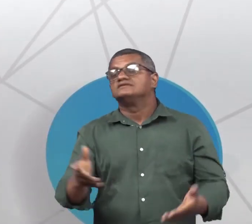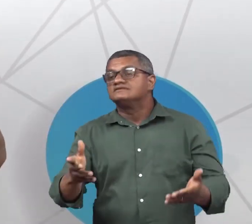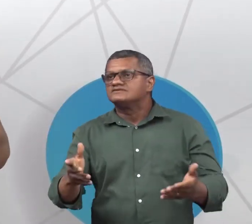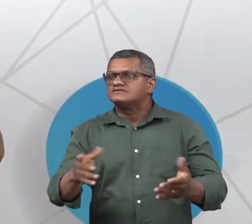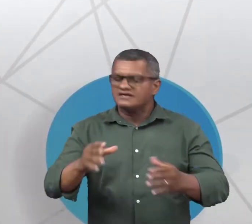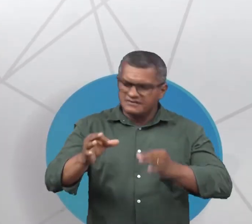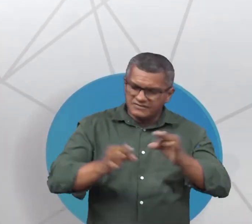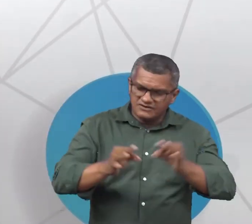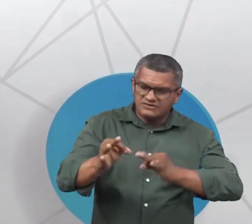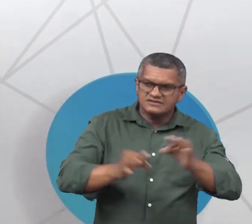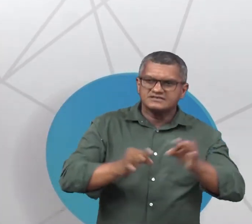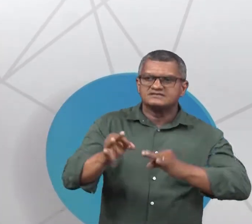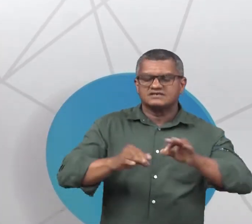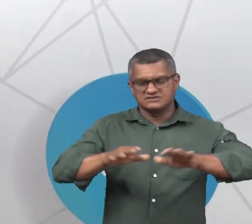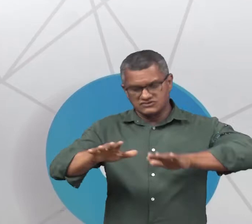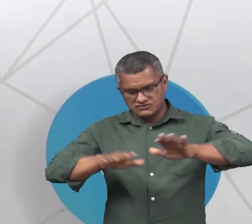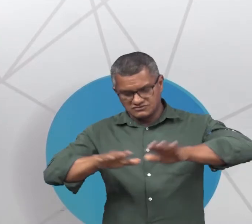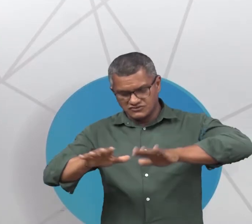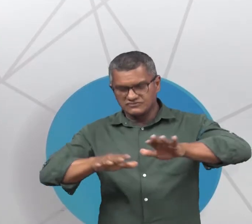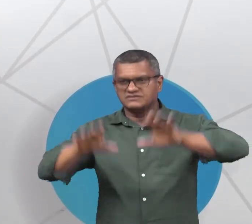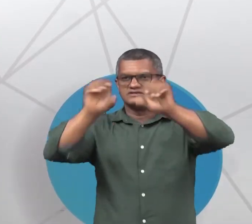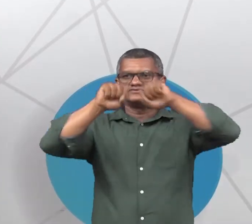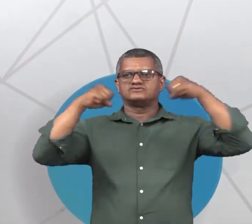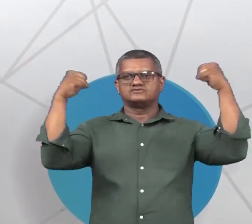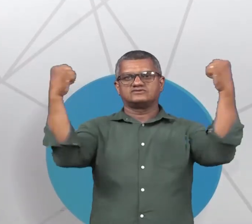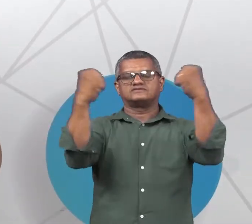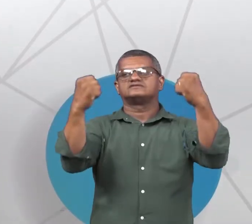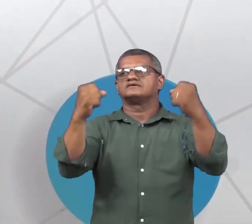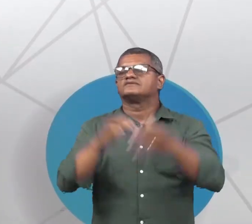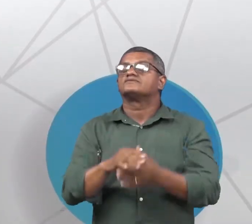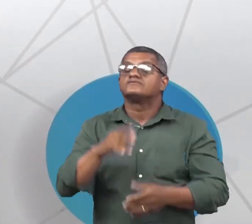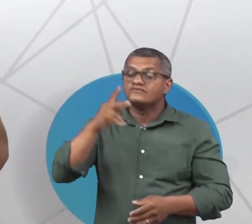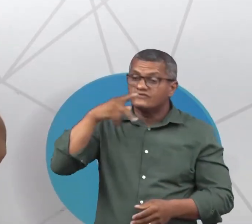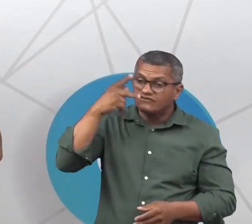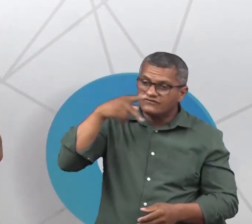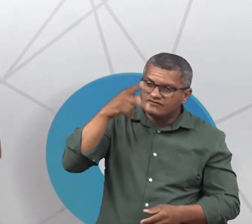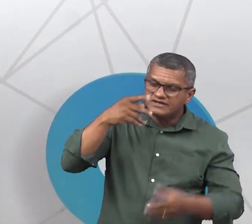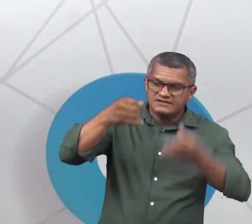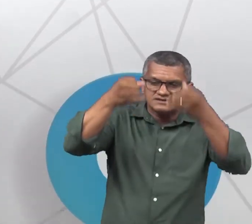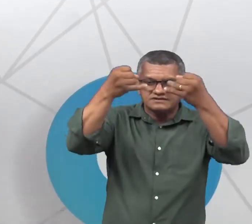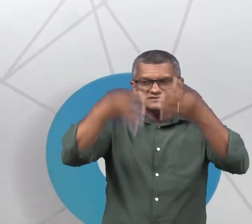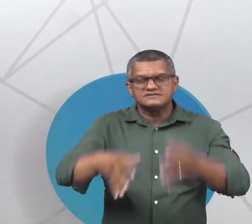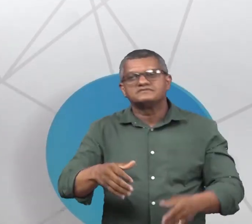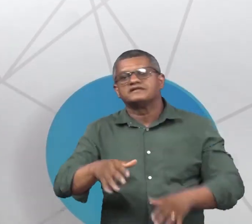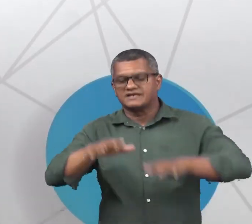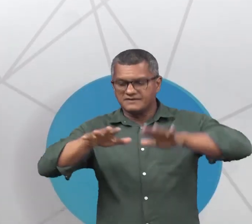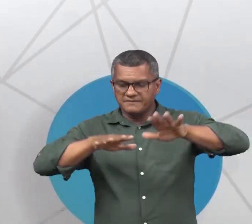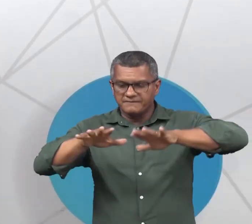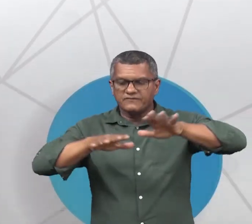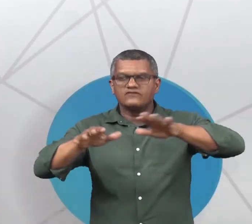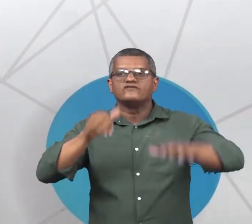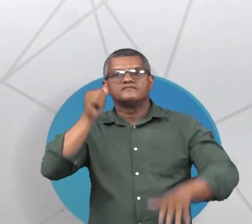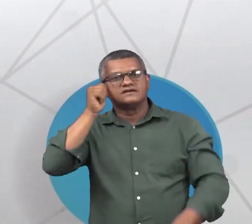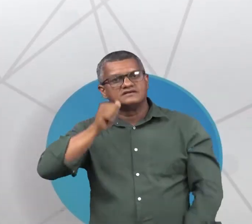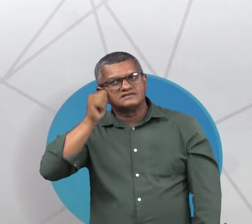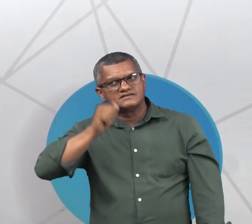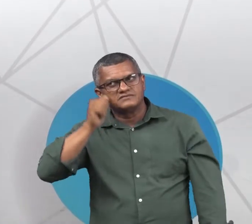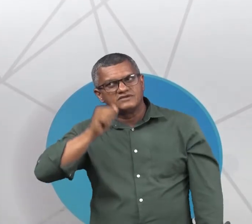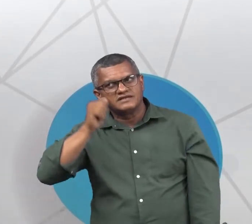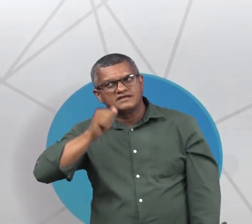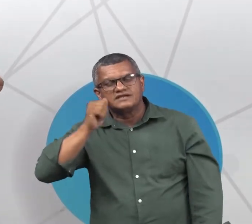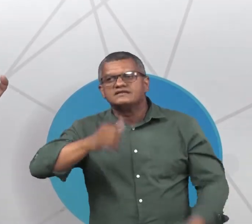para a organização dos movimentos sociais. Quando nós falamos no movimento feminista, nós estamos